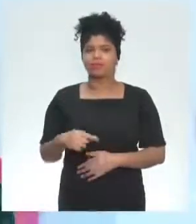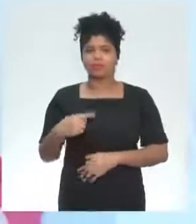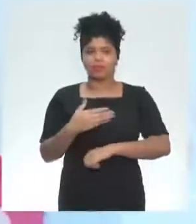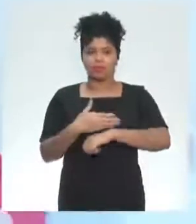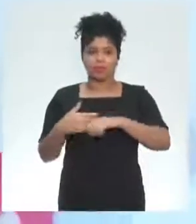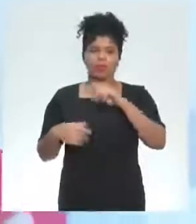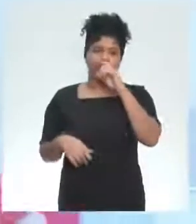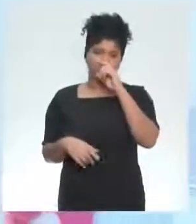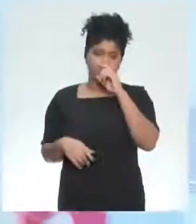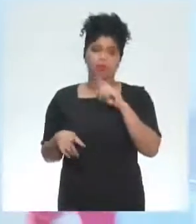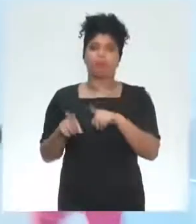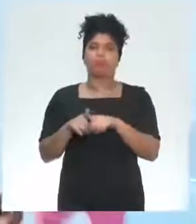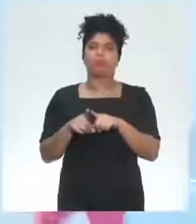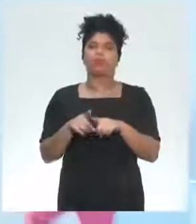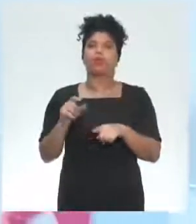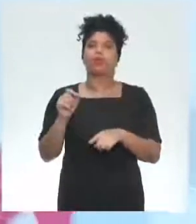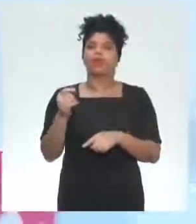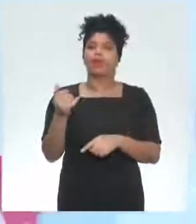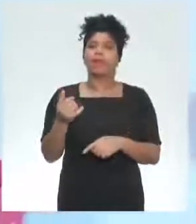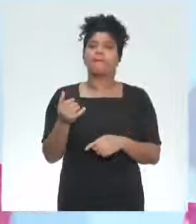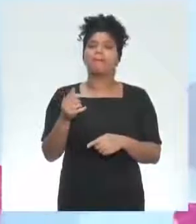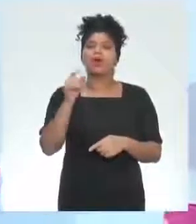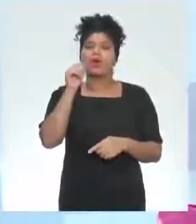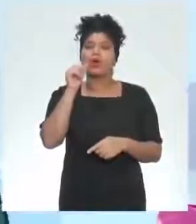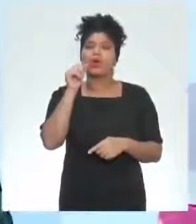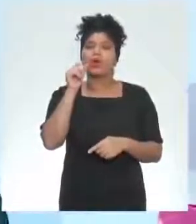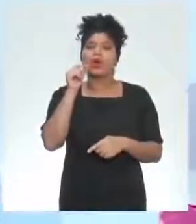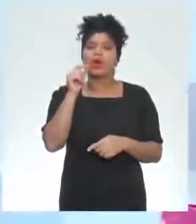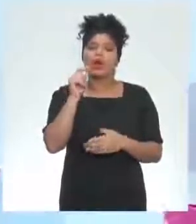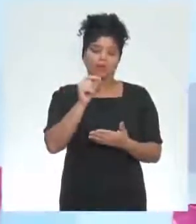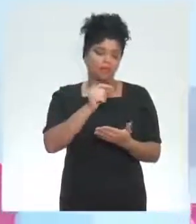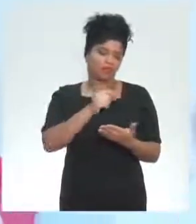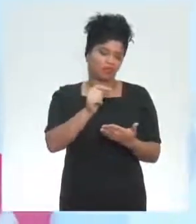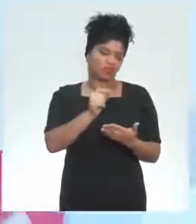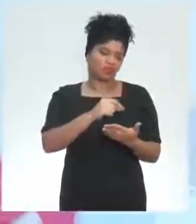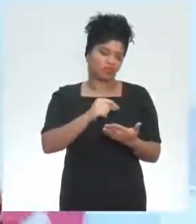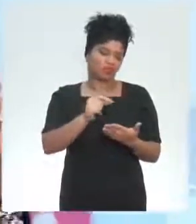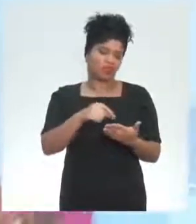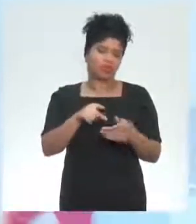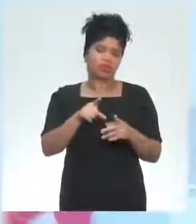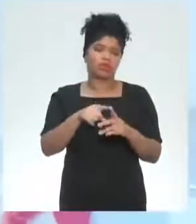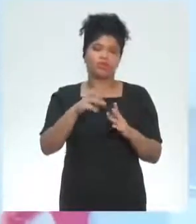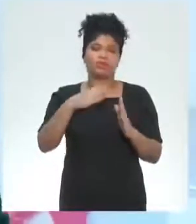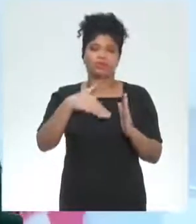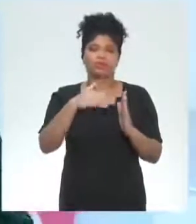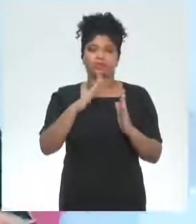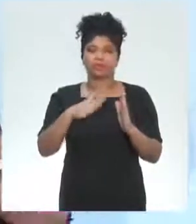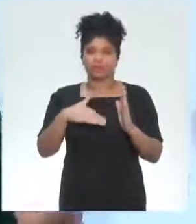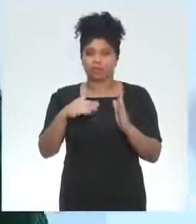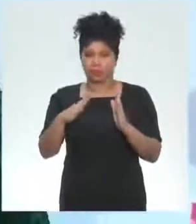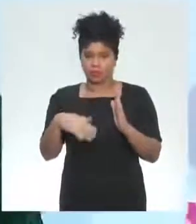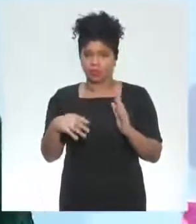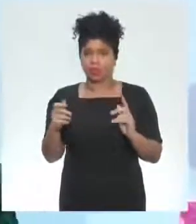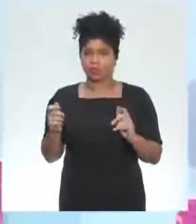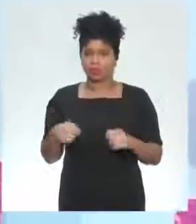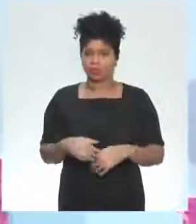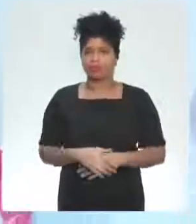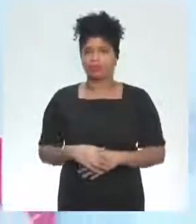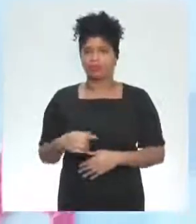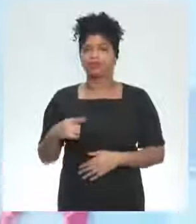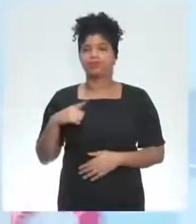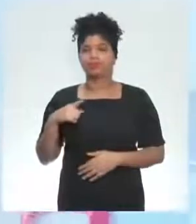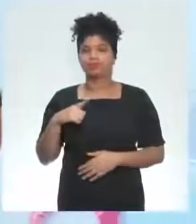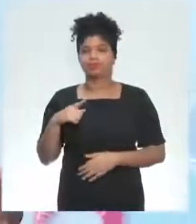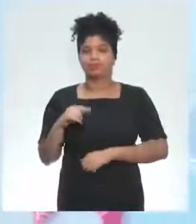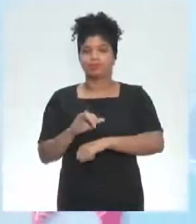né, desenhos e gravuras à mão livre, né, pinturas, tá? Então, tá? A gente adota aí muitas